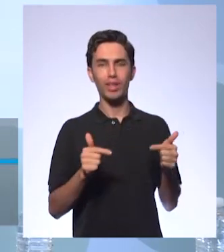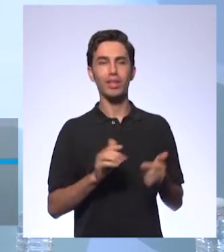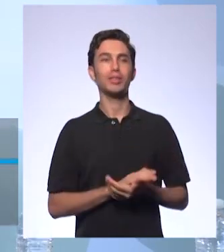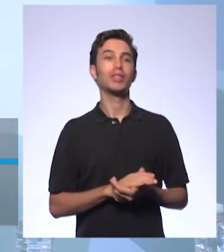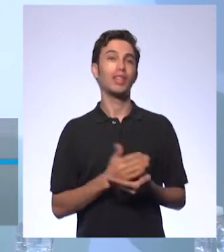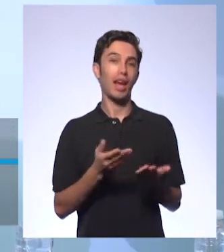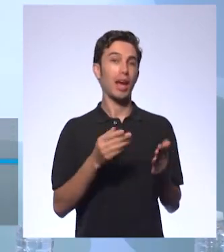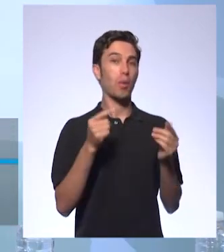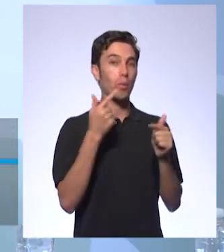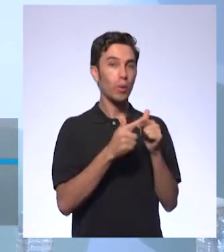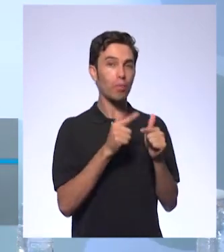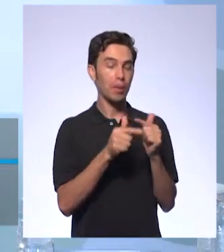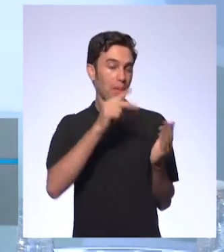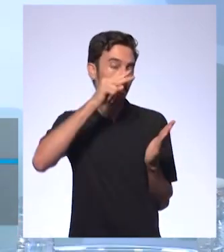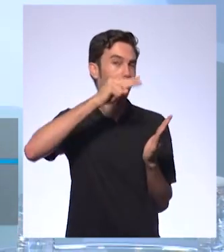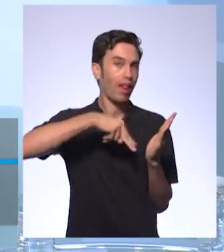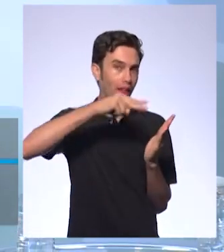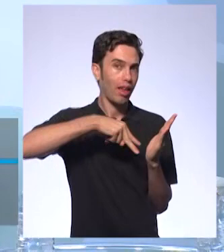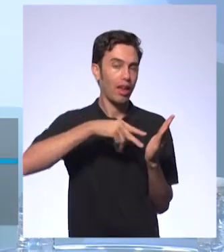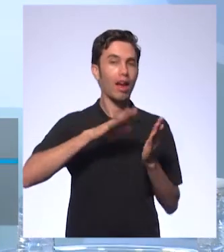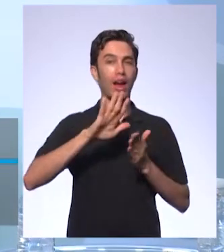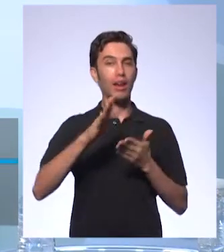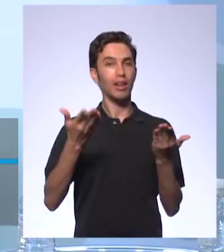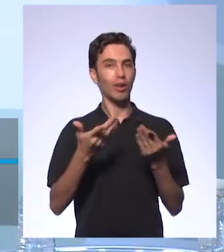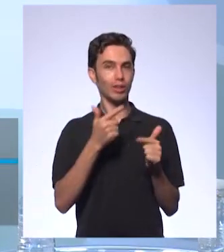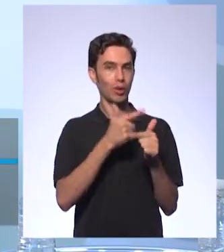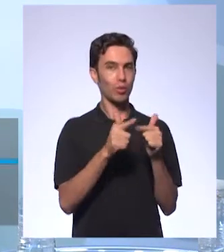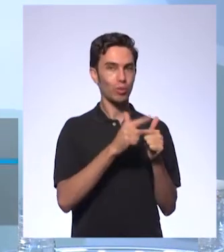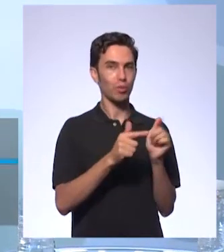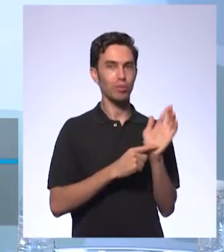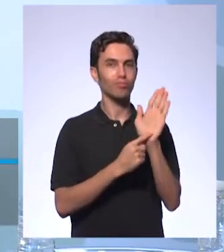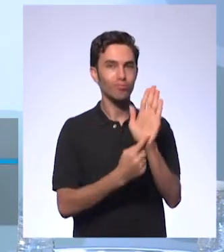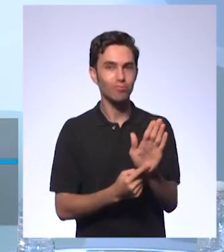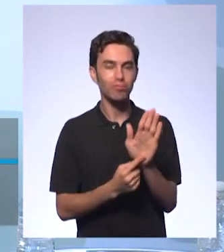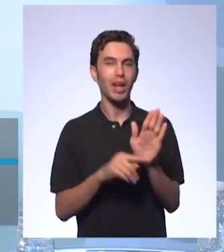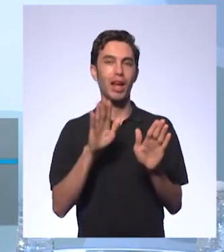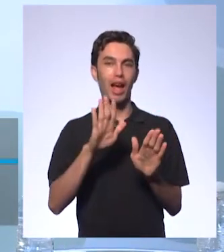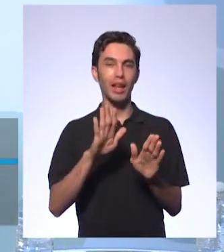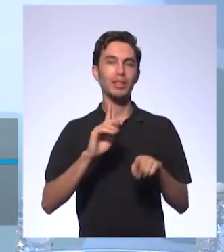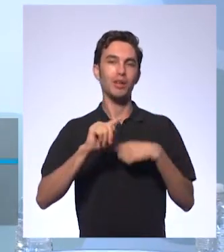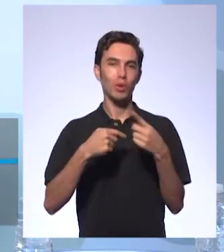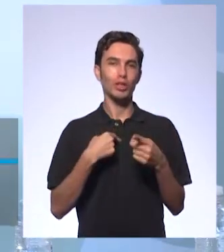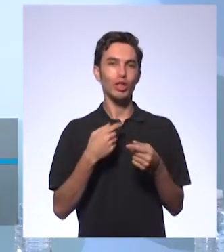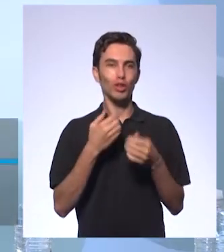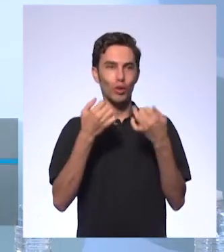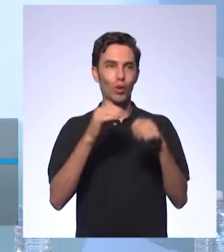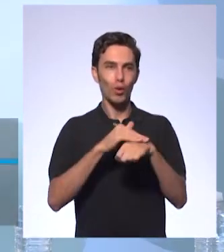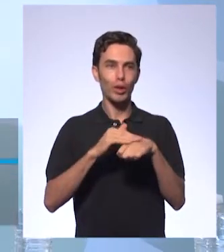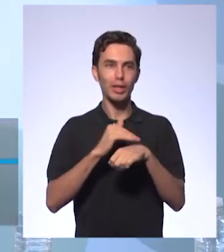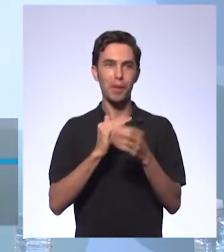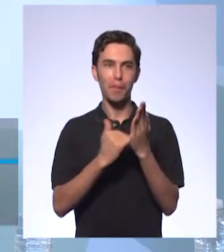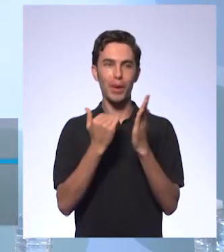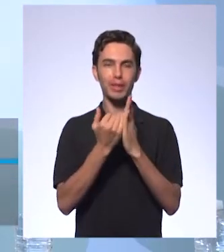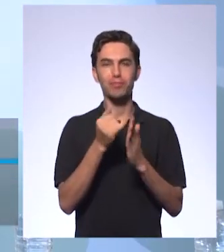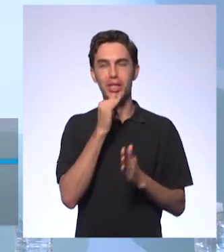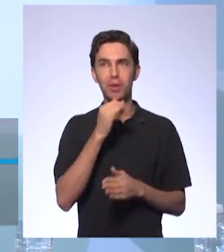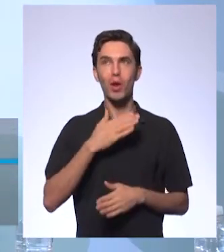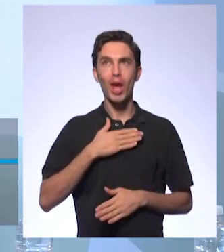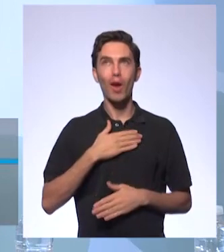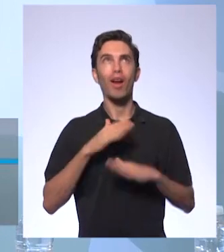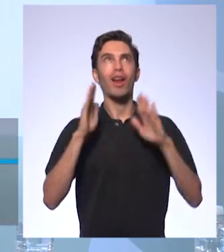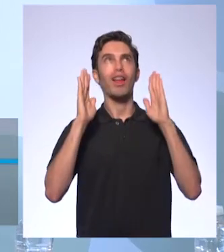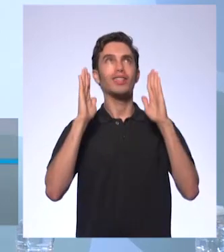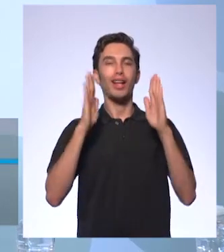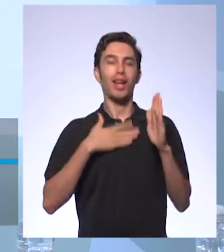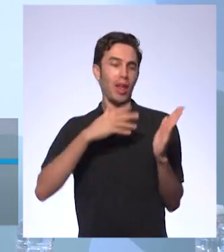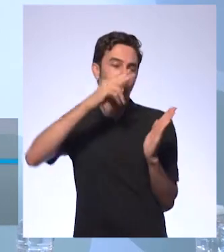ler. Vocês apresentaram os problemas e depois a gente vai ter que aprofundar isso. Eu, graças a Deus, não sei se eu digo assim, eu não